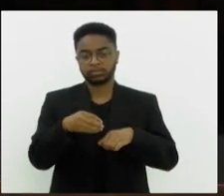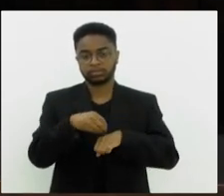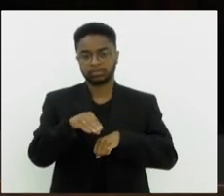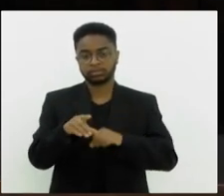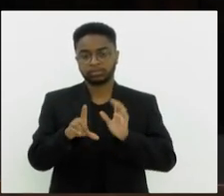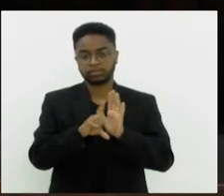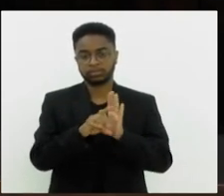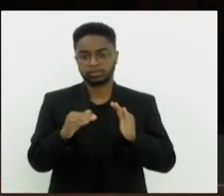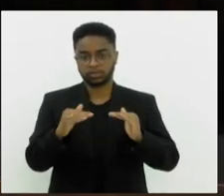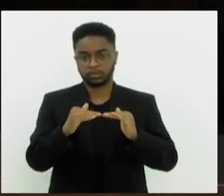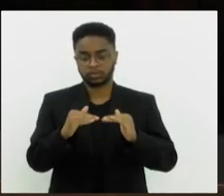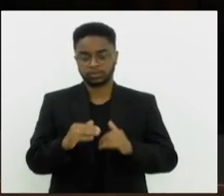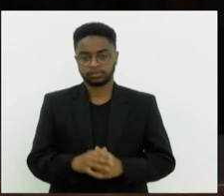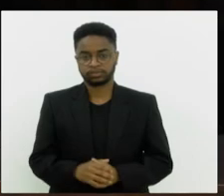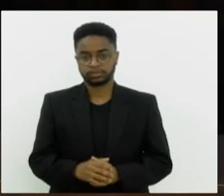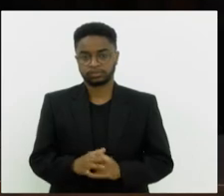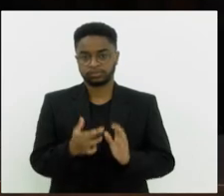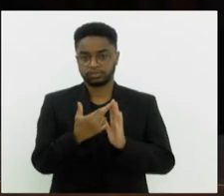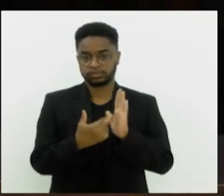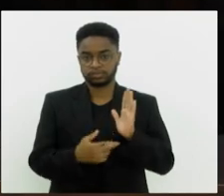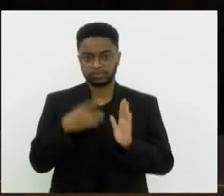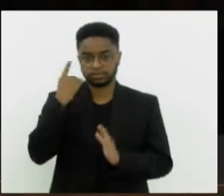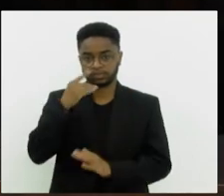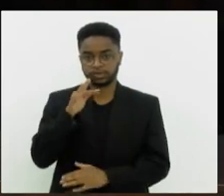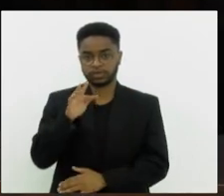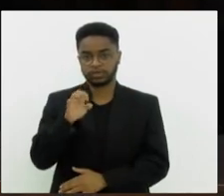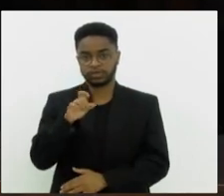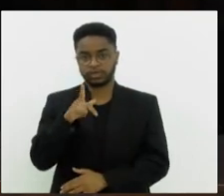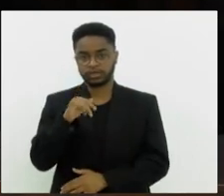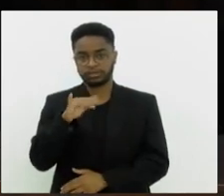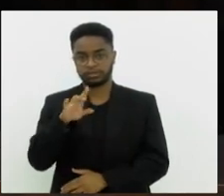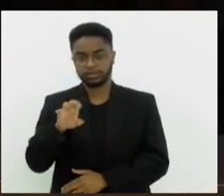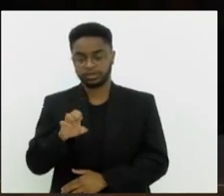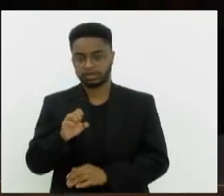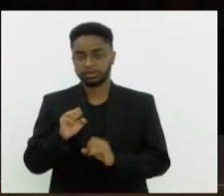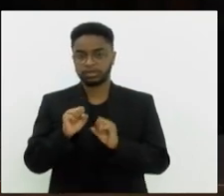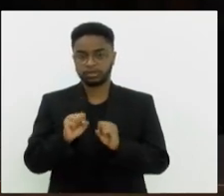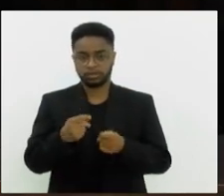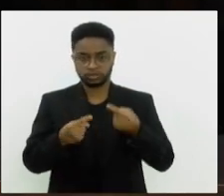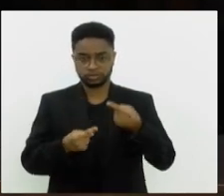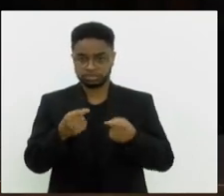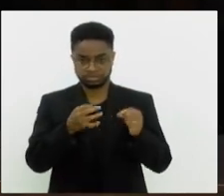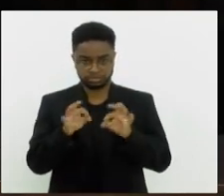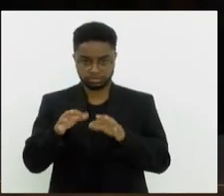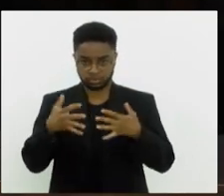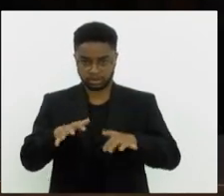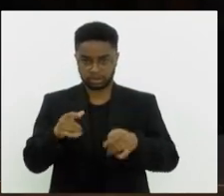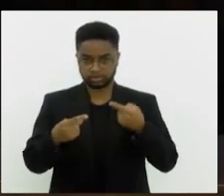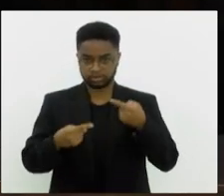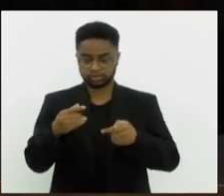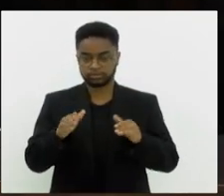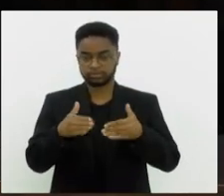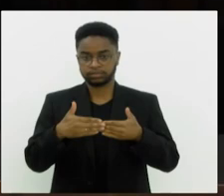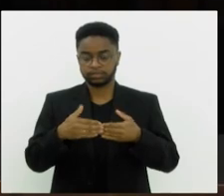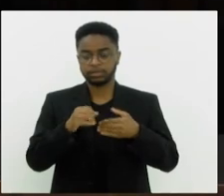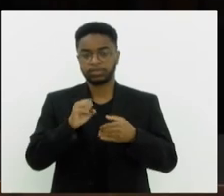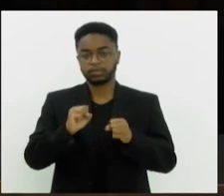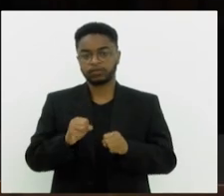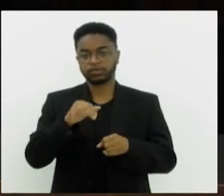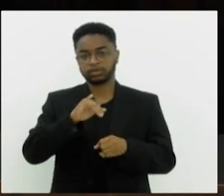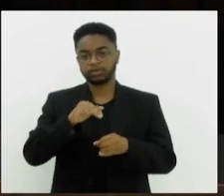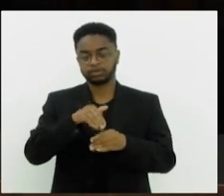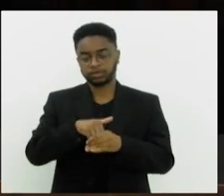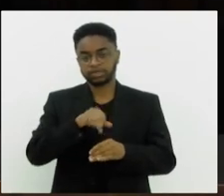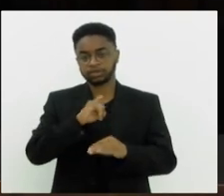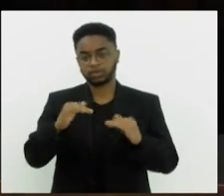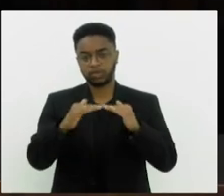favorável. Relator, deputado Felipe Soares, em discussão, não havendo quem queira discutir, encerrada a discussão, em votação, os senhores que aprovam permaneçam